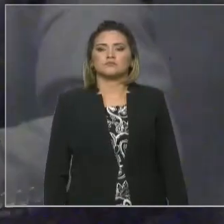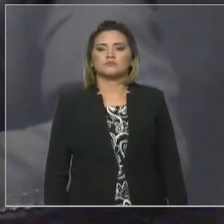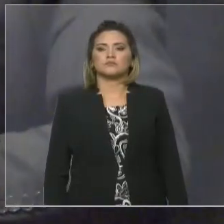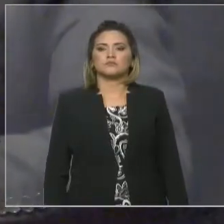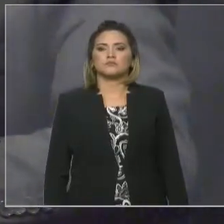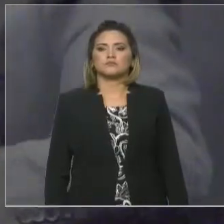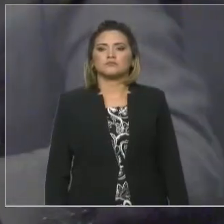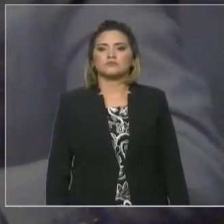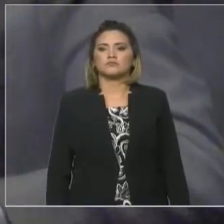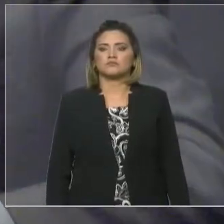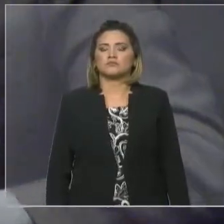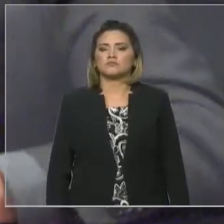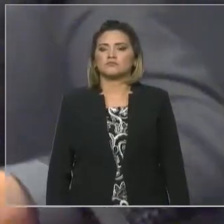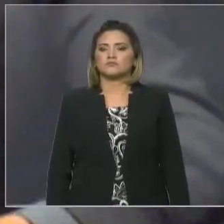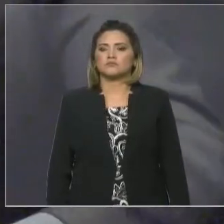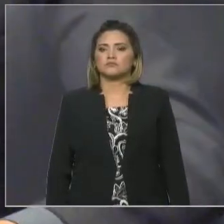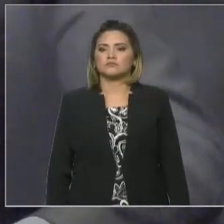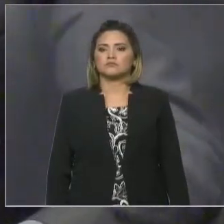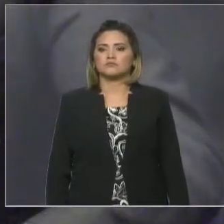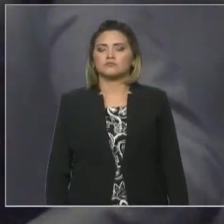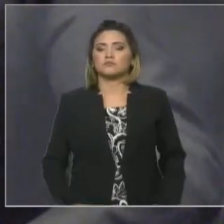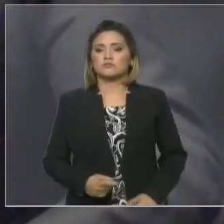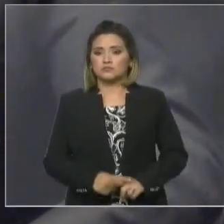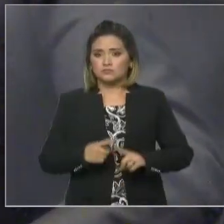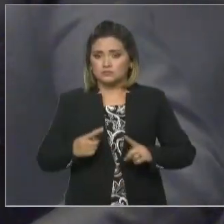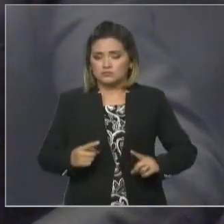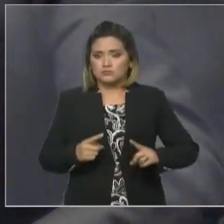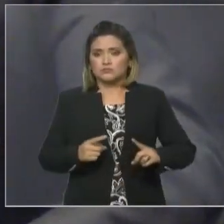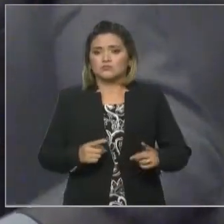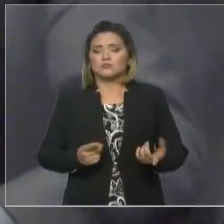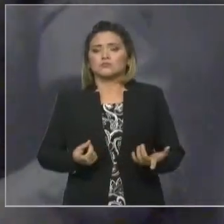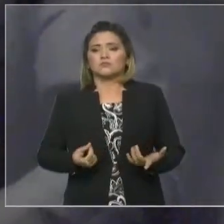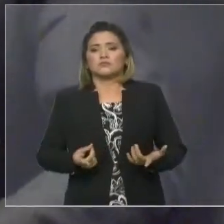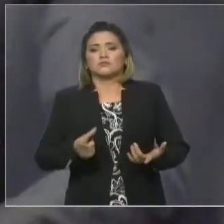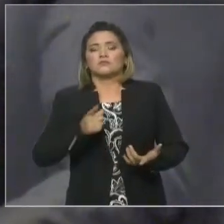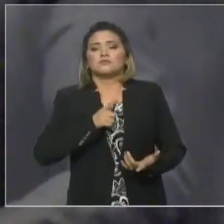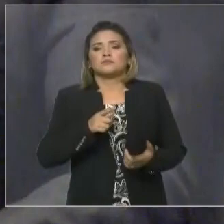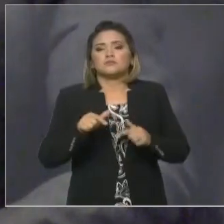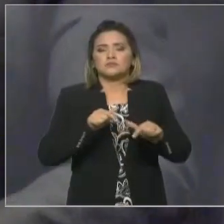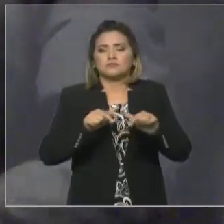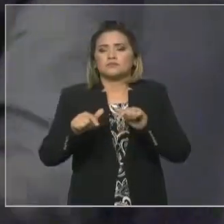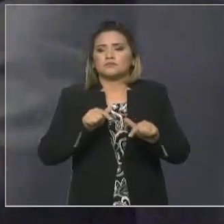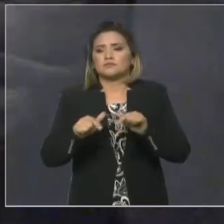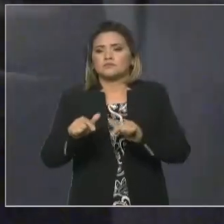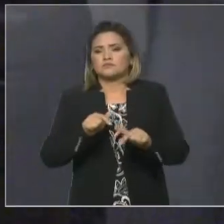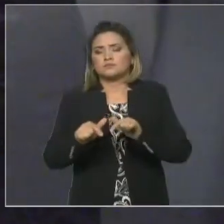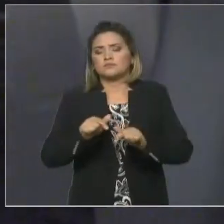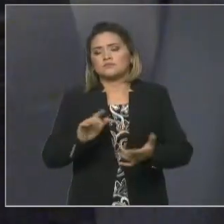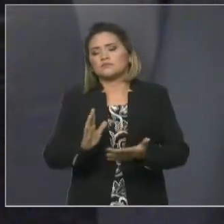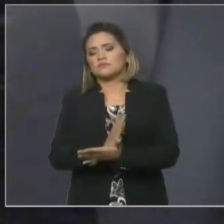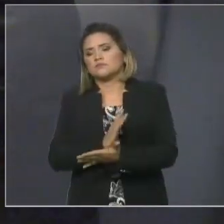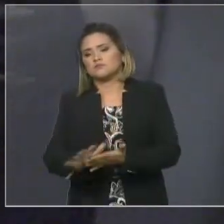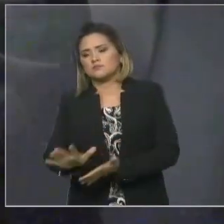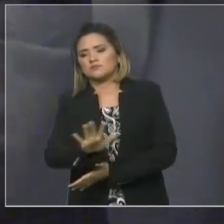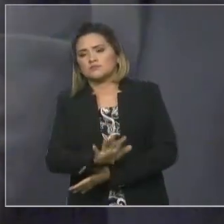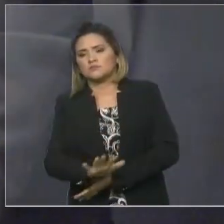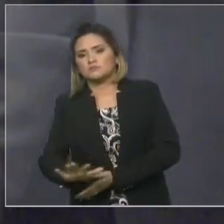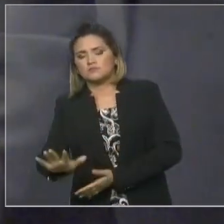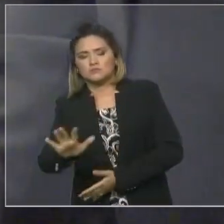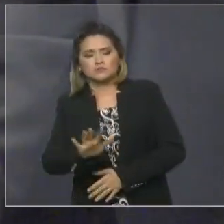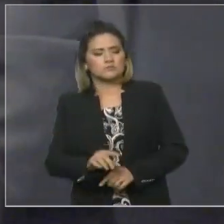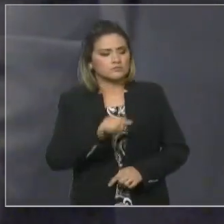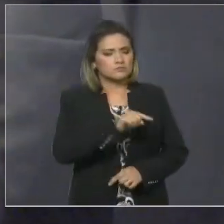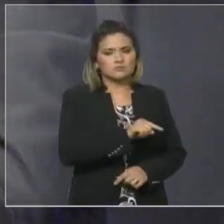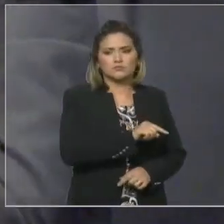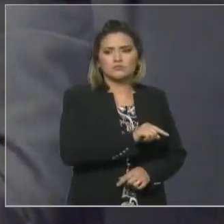tinha também a sobreposição de serviços em alguma região e um vazio assistencial em outras